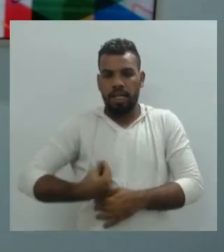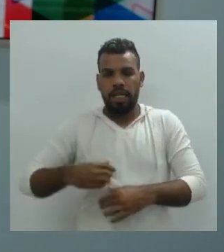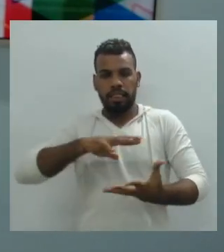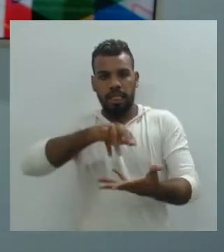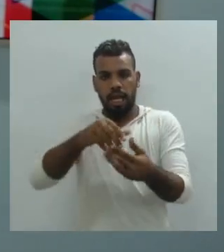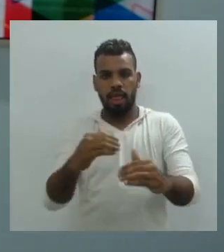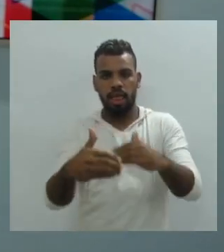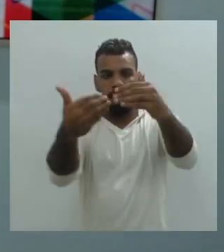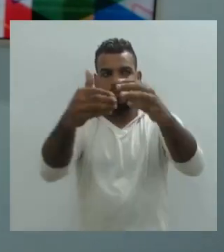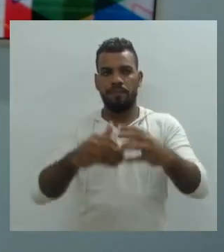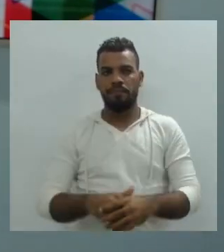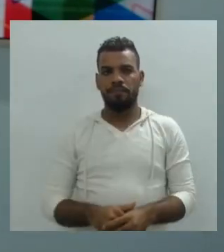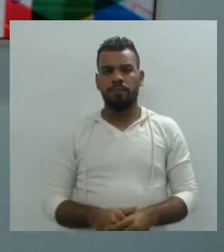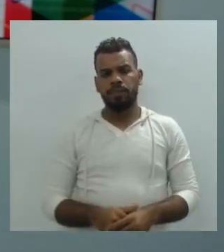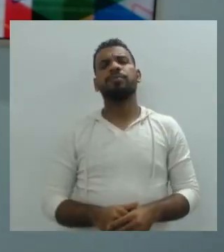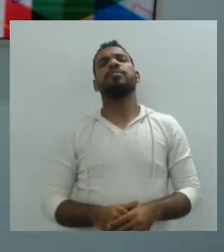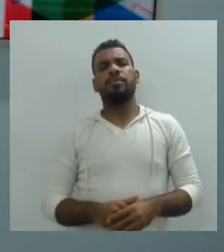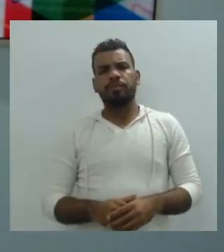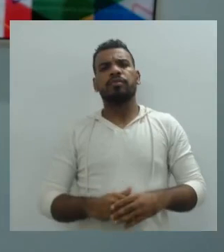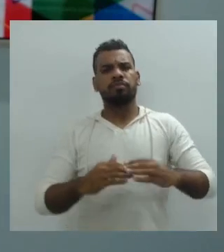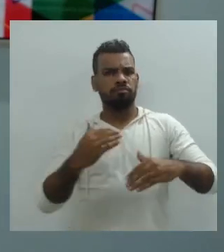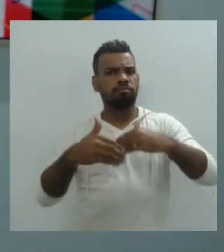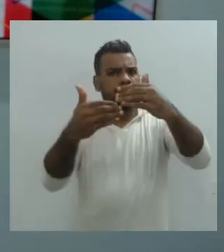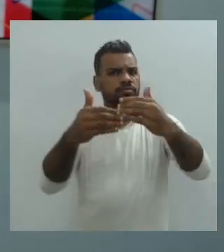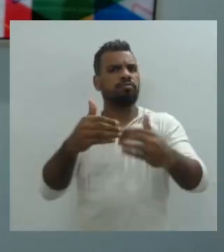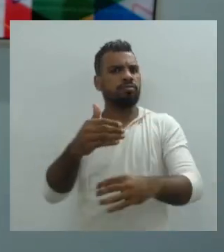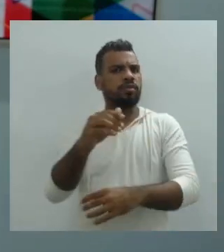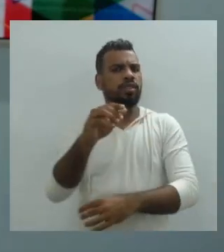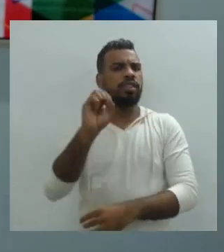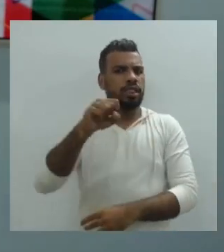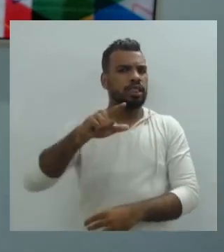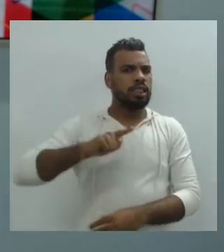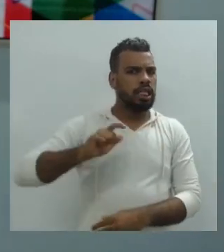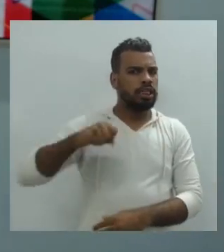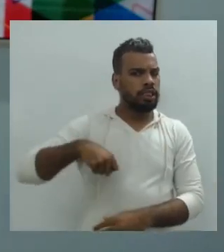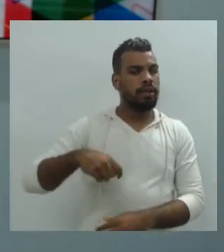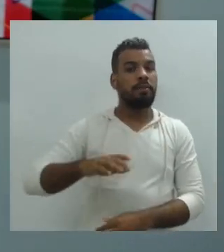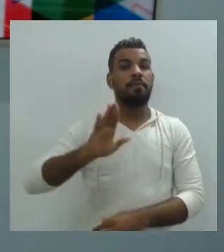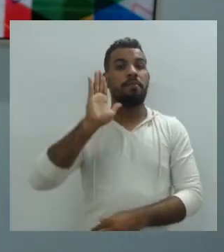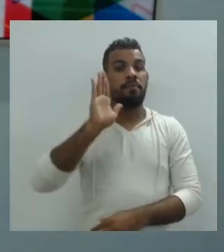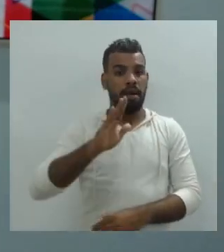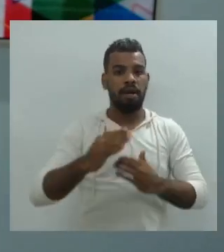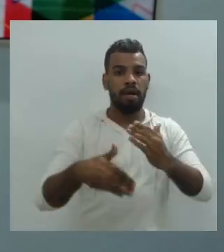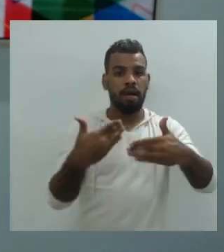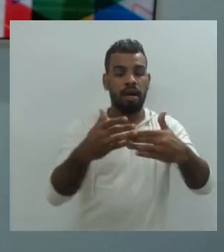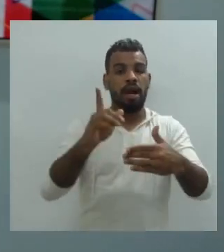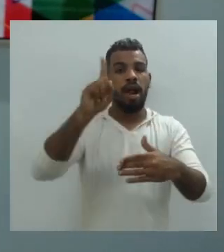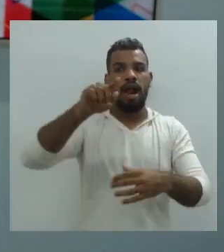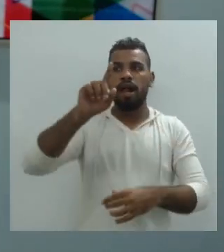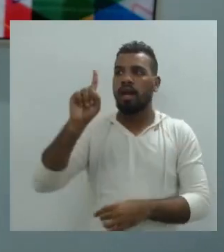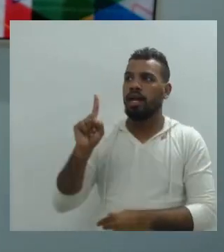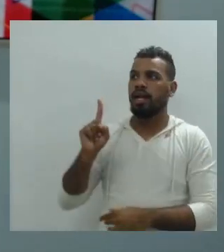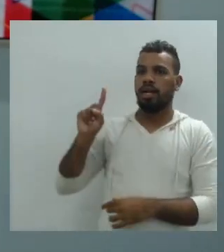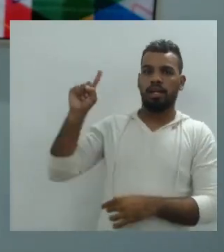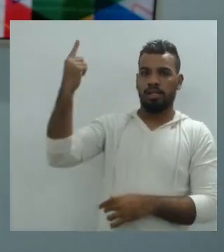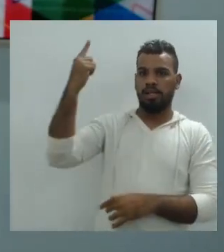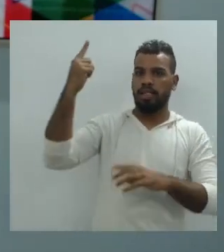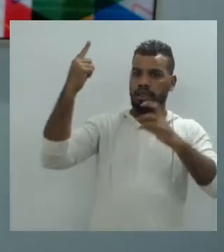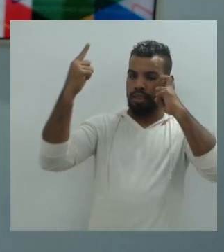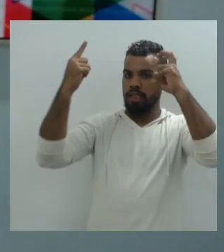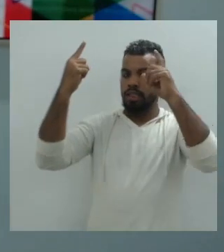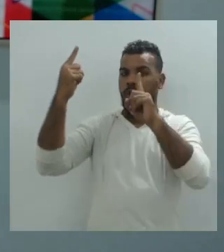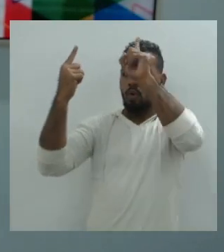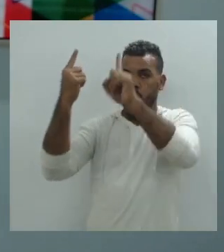na Terra. Houve um processo evolutivo, mas esse processo foi guiado por um ser inteligente.